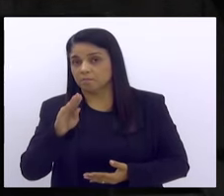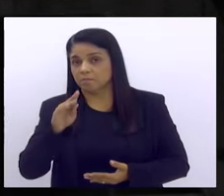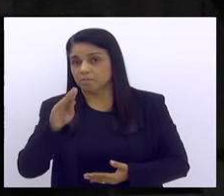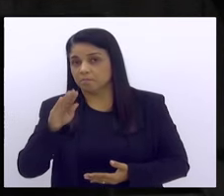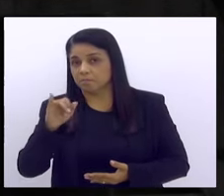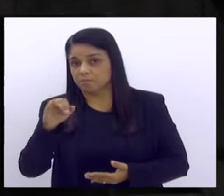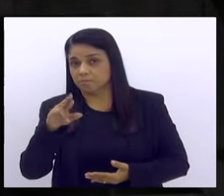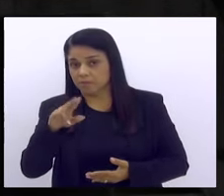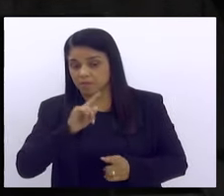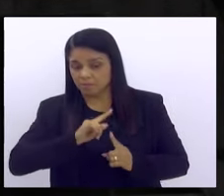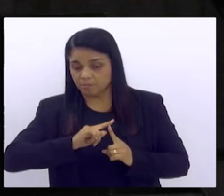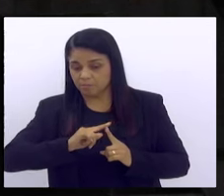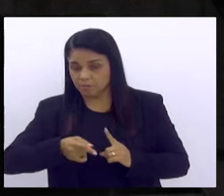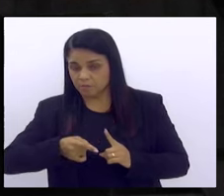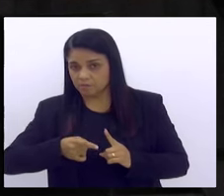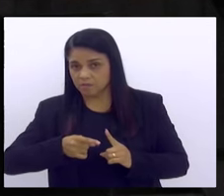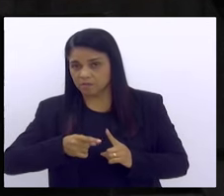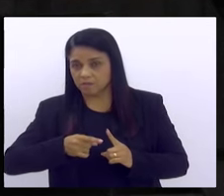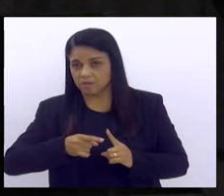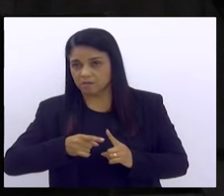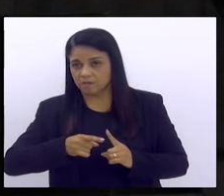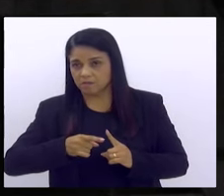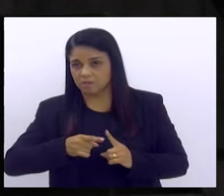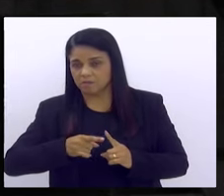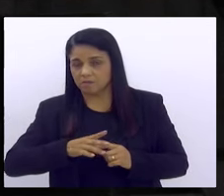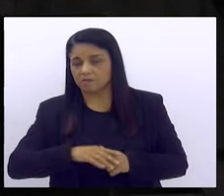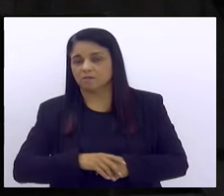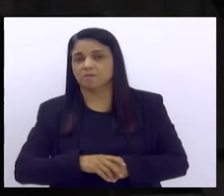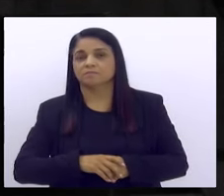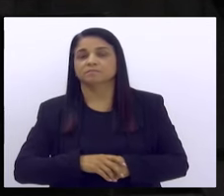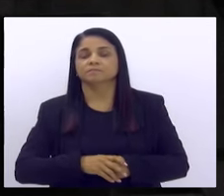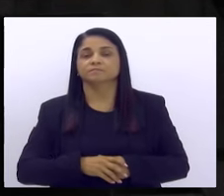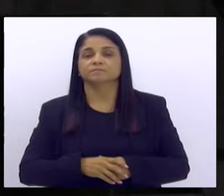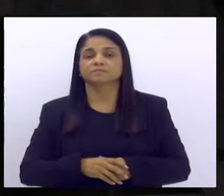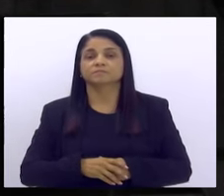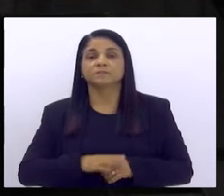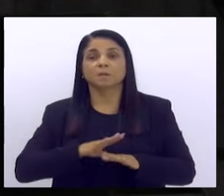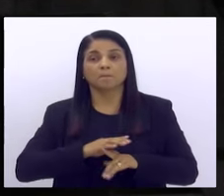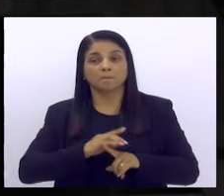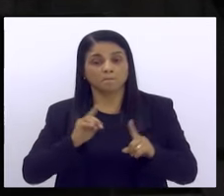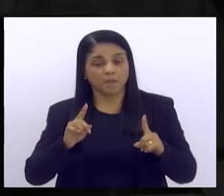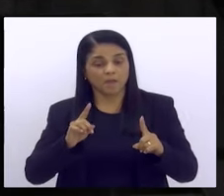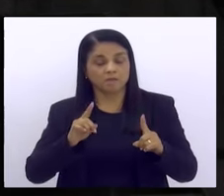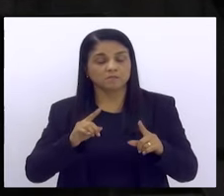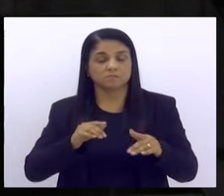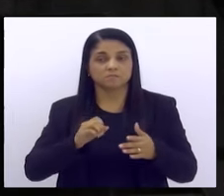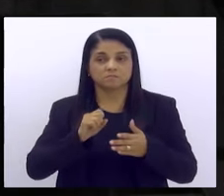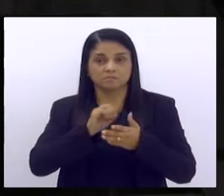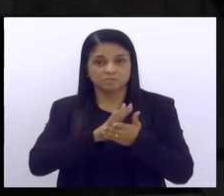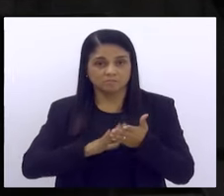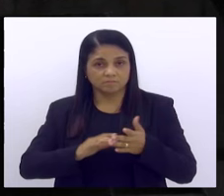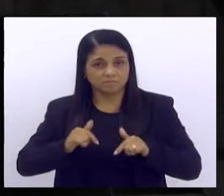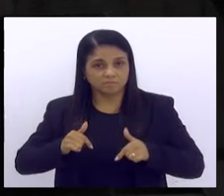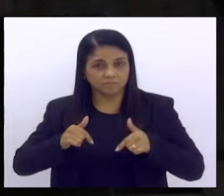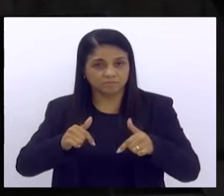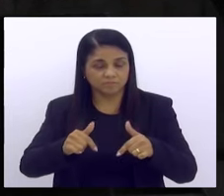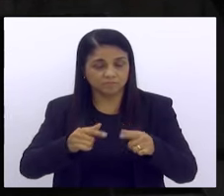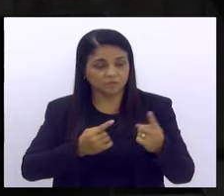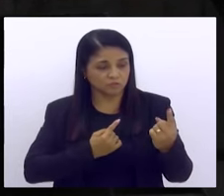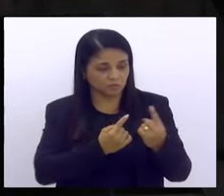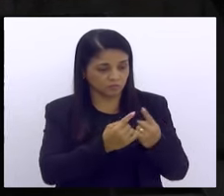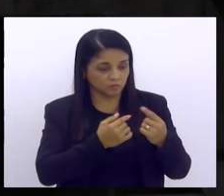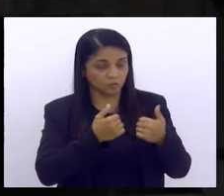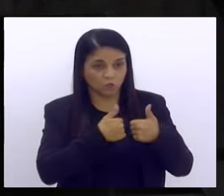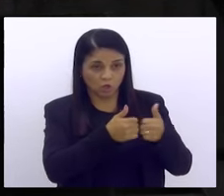que diz a ordem de serviço. Mas a operação de trânsito na faixa exclusiva de